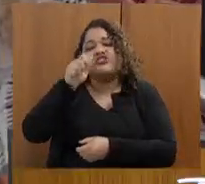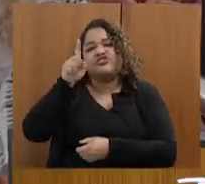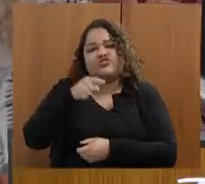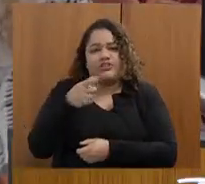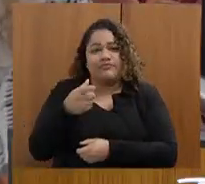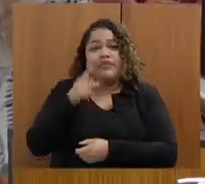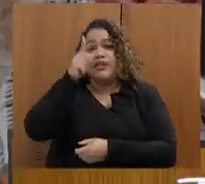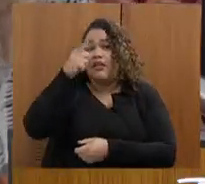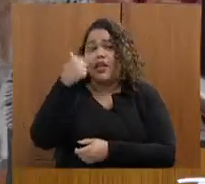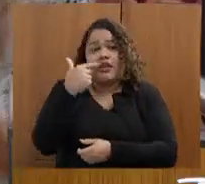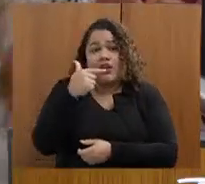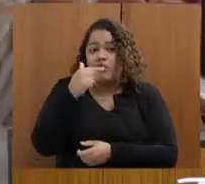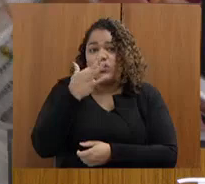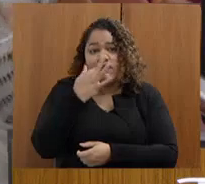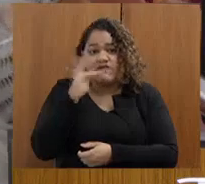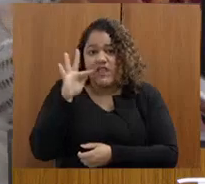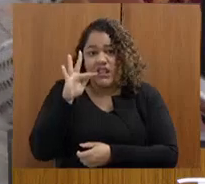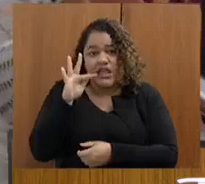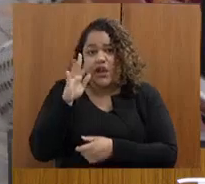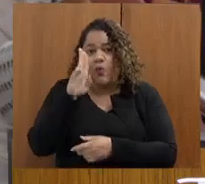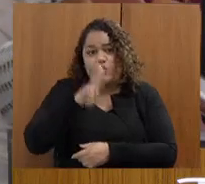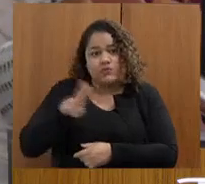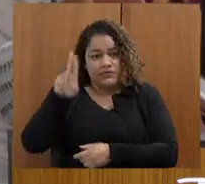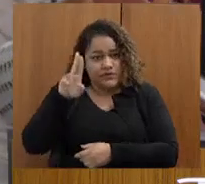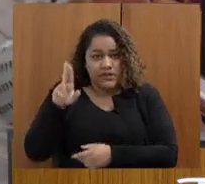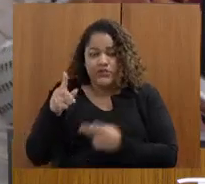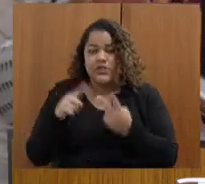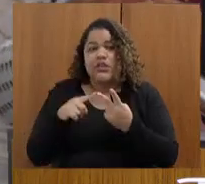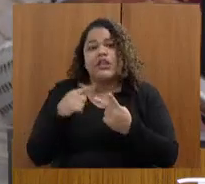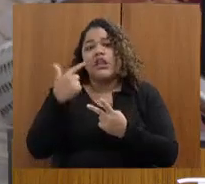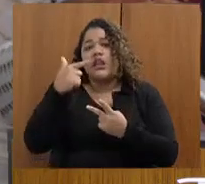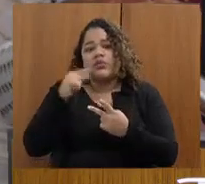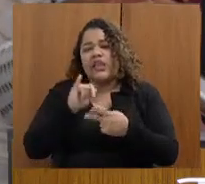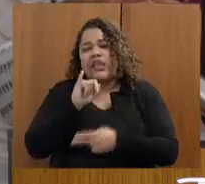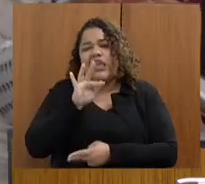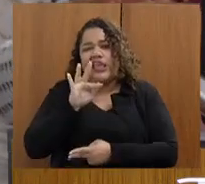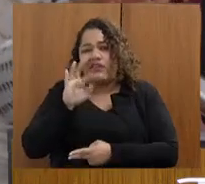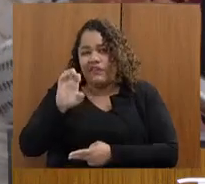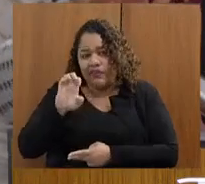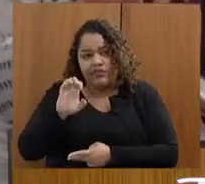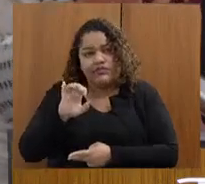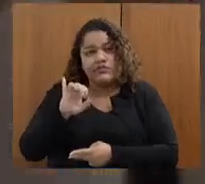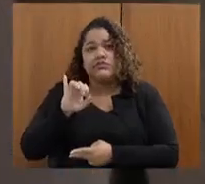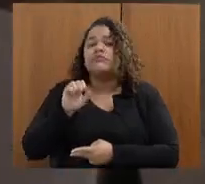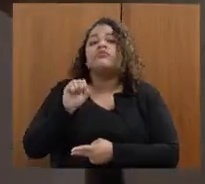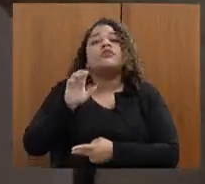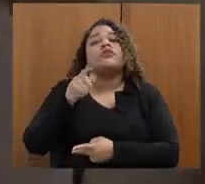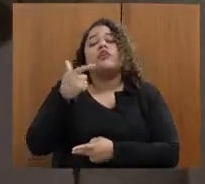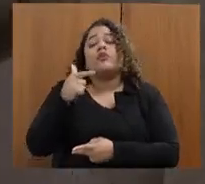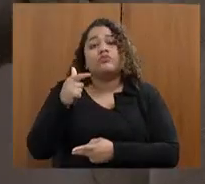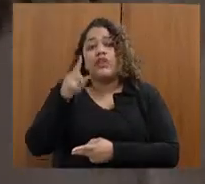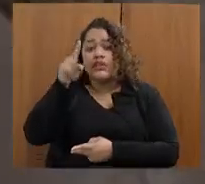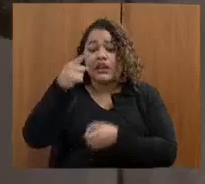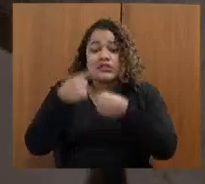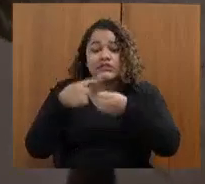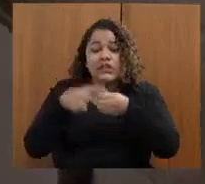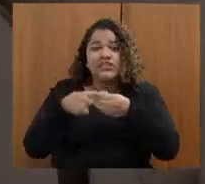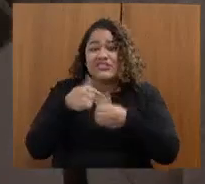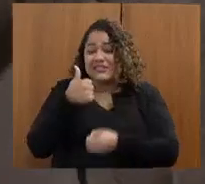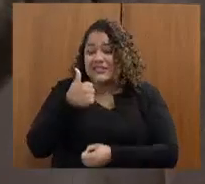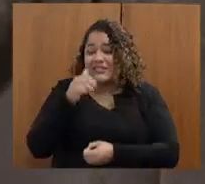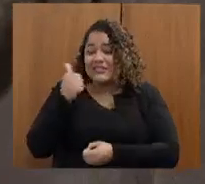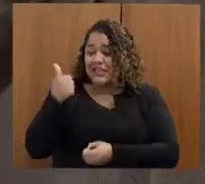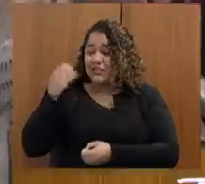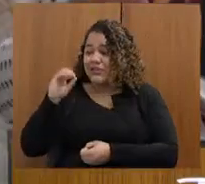Federal nenhuma extensão de Universidade Federal numa cidade mais de 110 mil habitantes os alunos da nossa